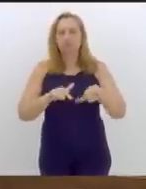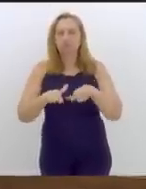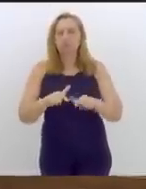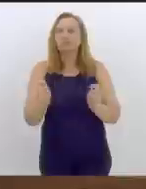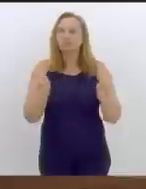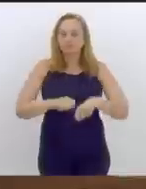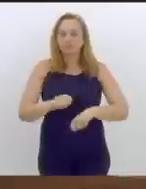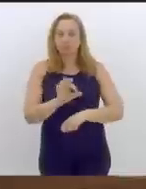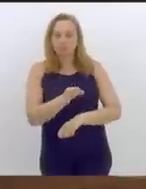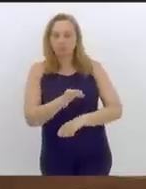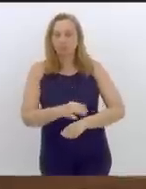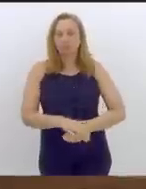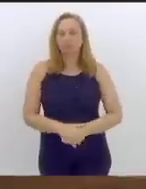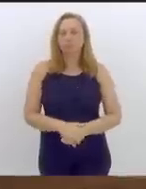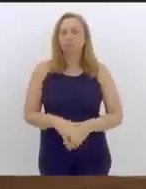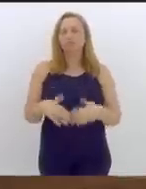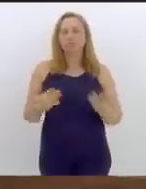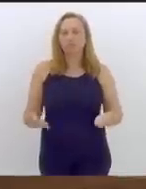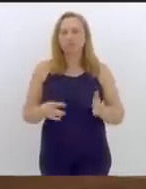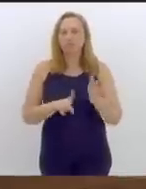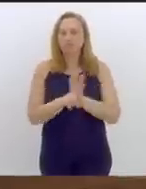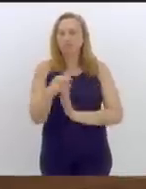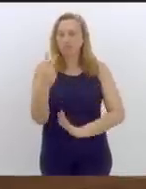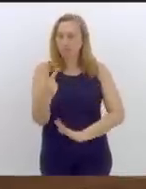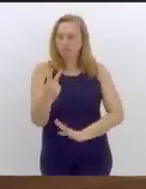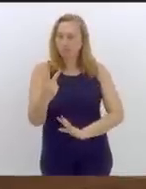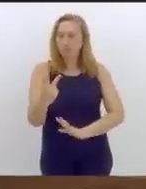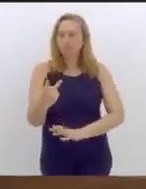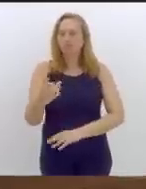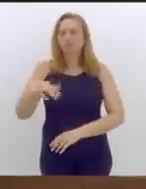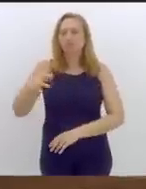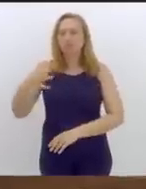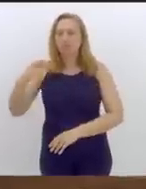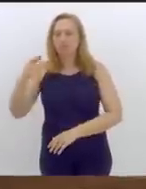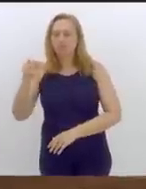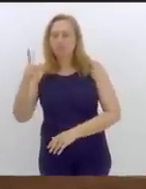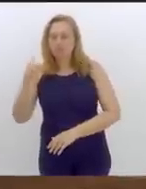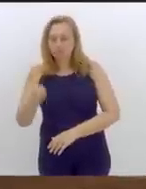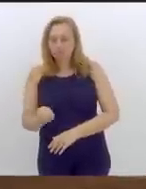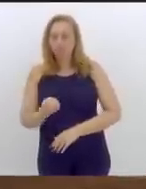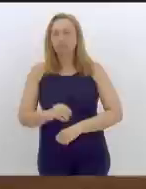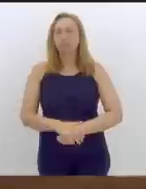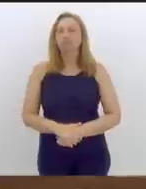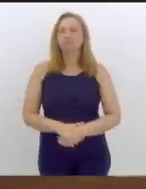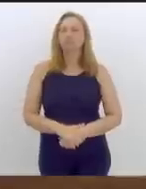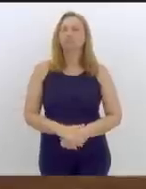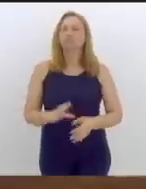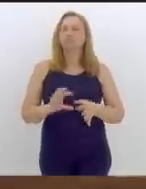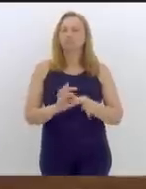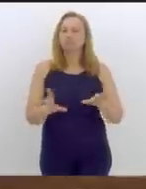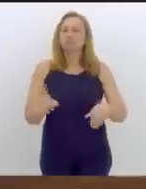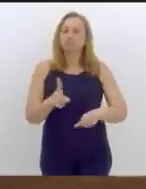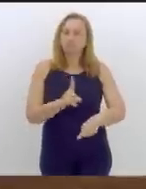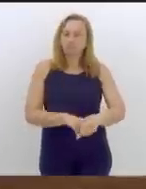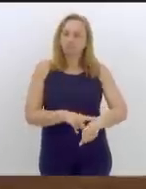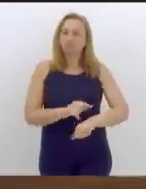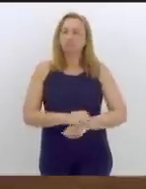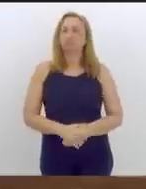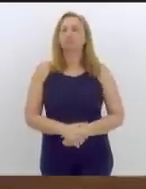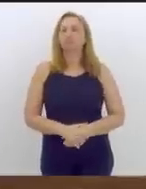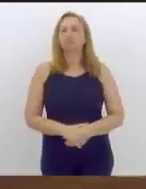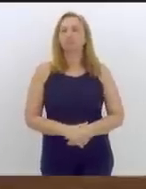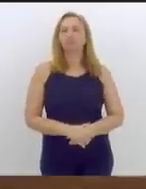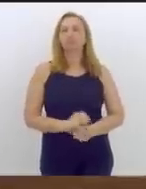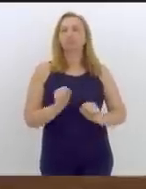viável Então são essas duas perguntas Marcelo que eu deixo nesse momento para